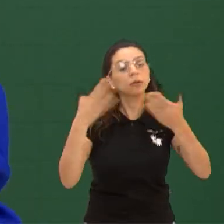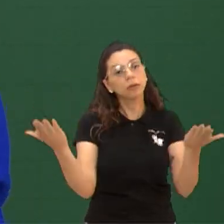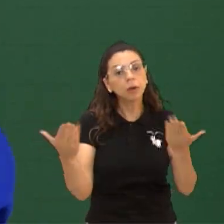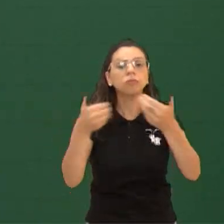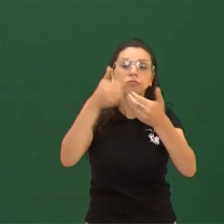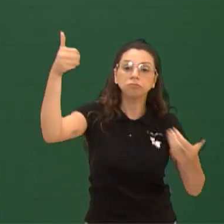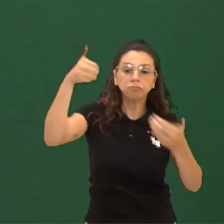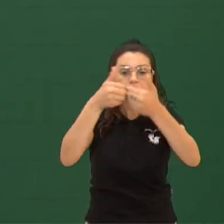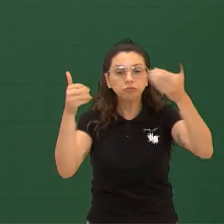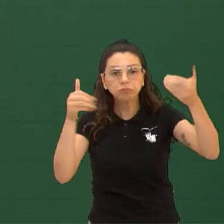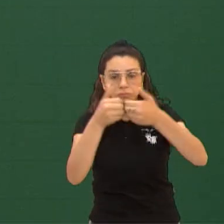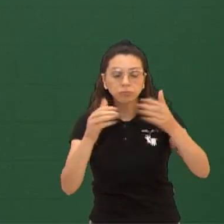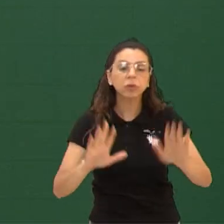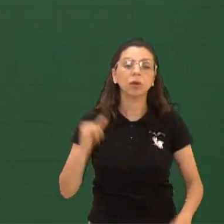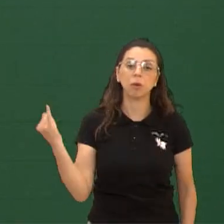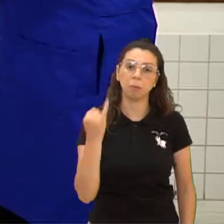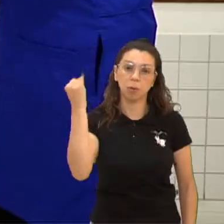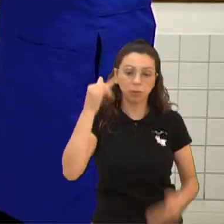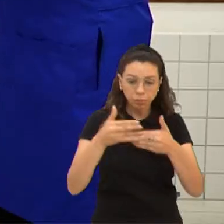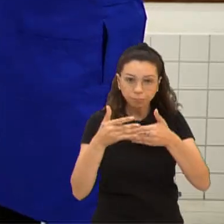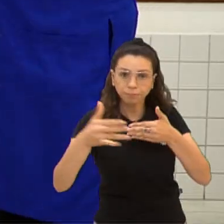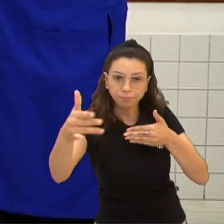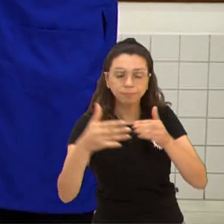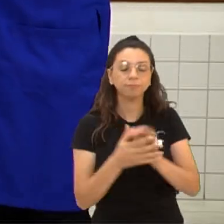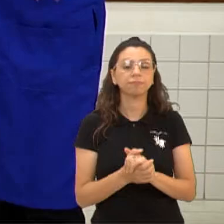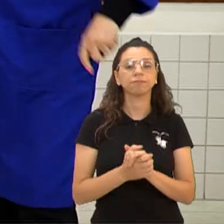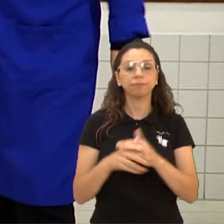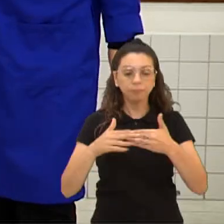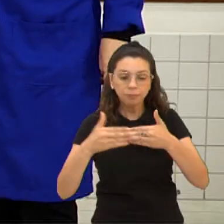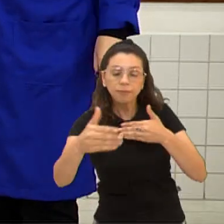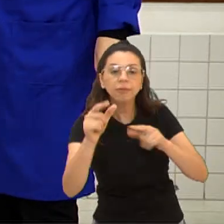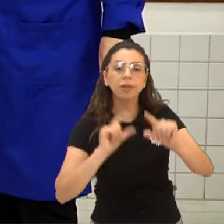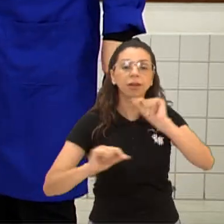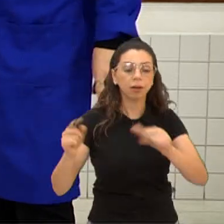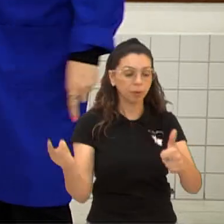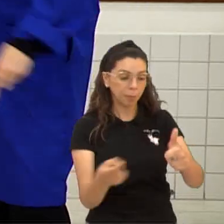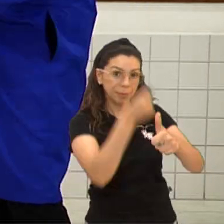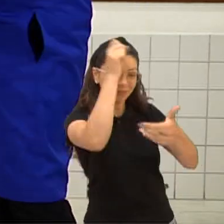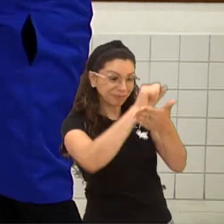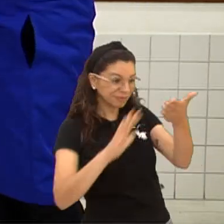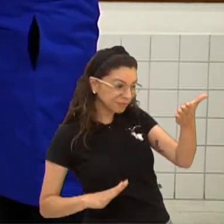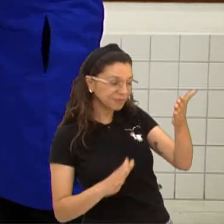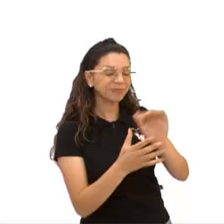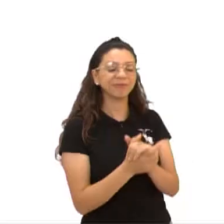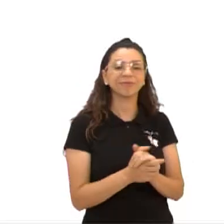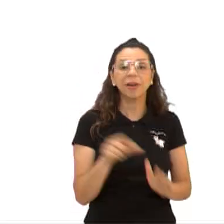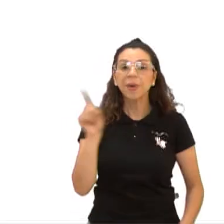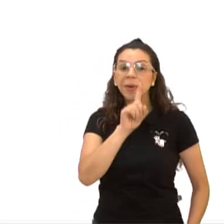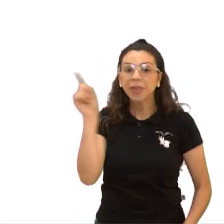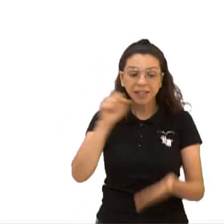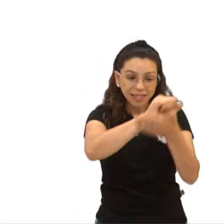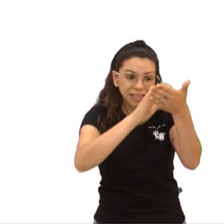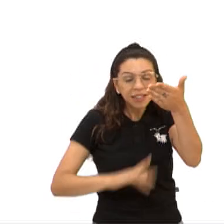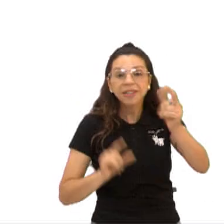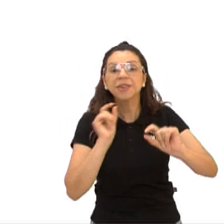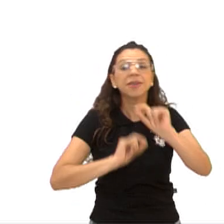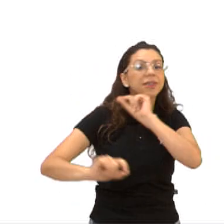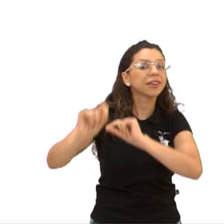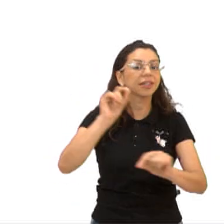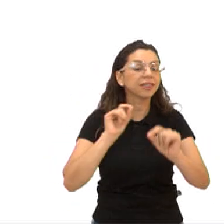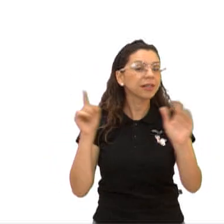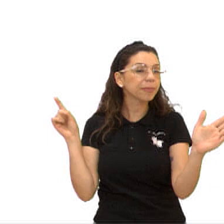o que é muito importante para o que vem na sequência. Na sequência, temos o nosso primeiro quiz. Nesse quiz, vamos fazer